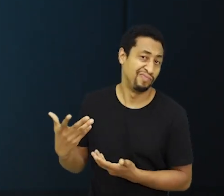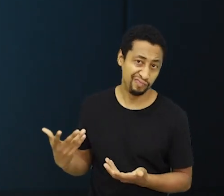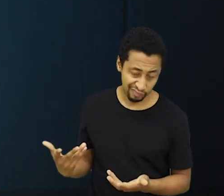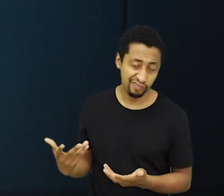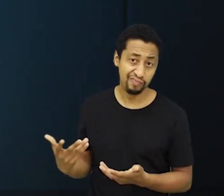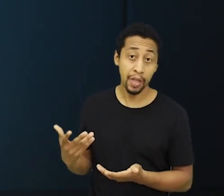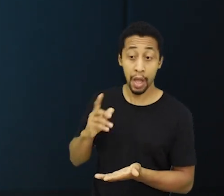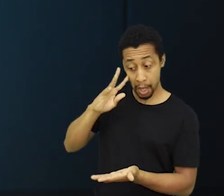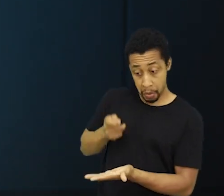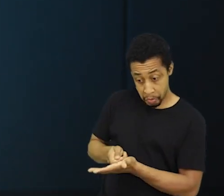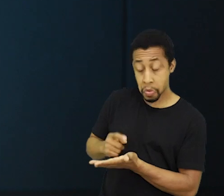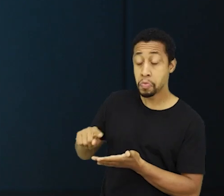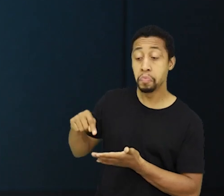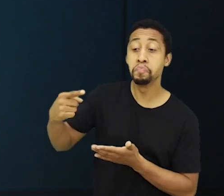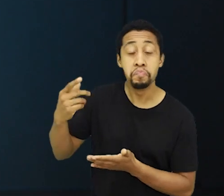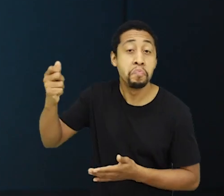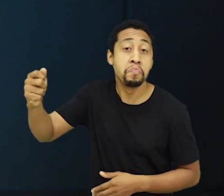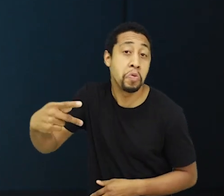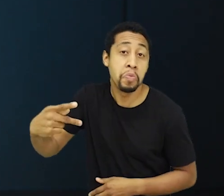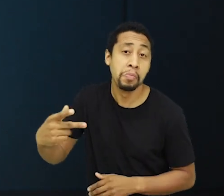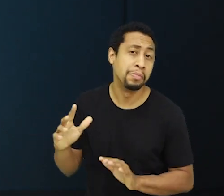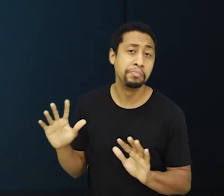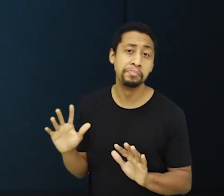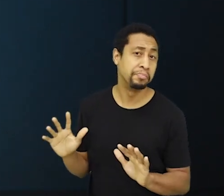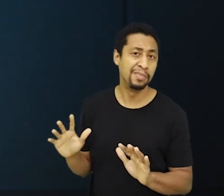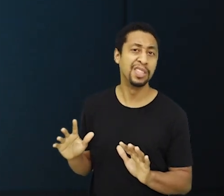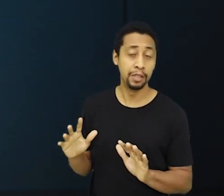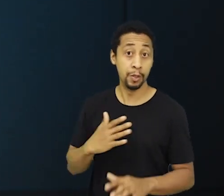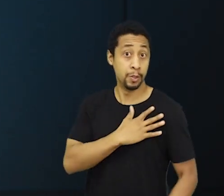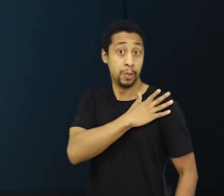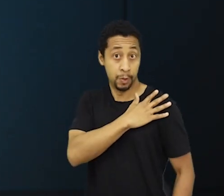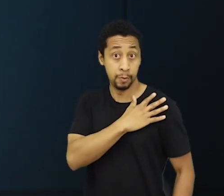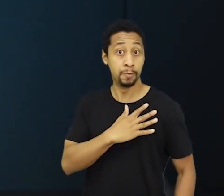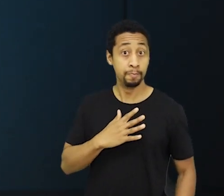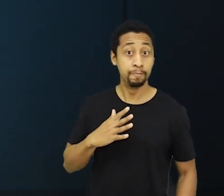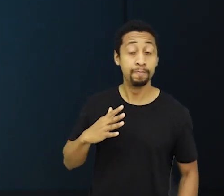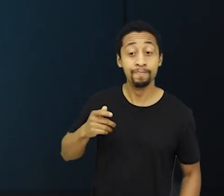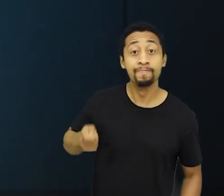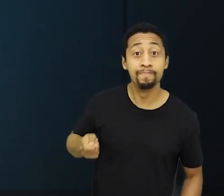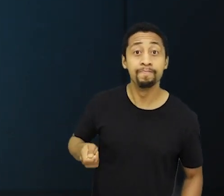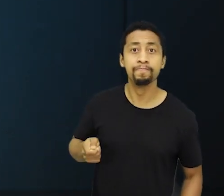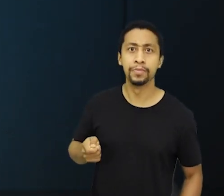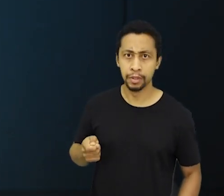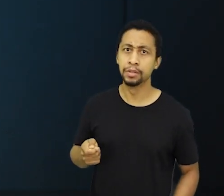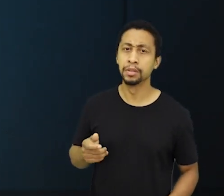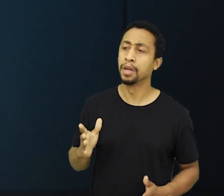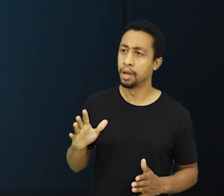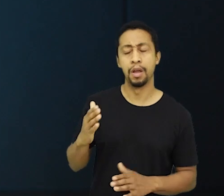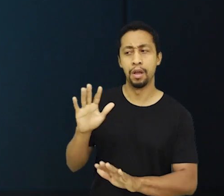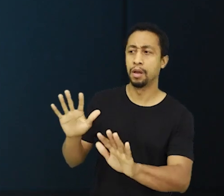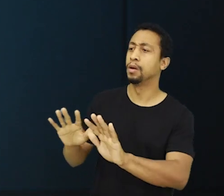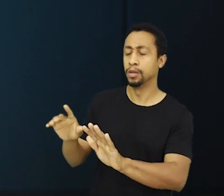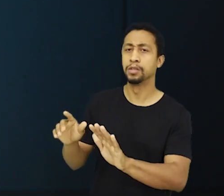aposentaria logo após. Então, entraram com o processo e impediram o Dr. João de dar